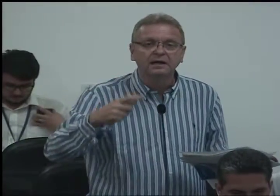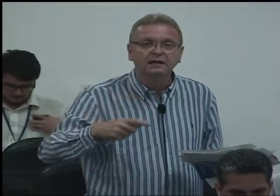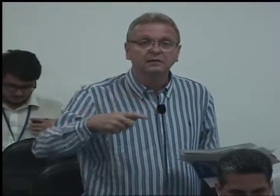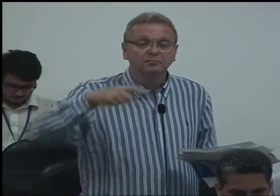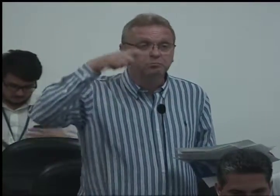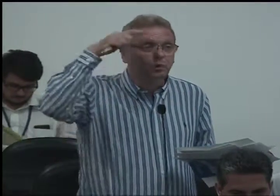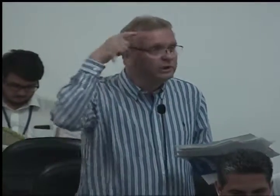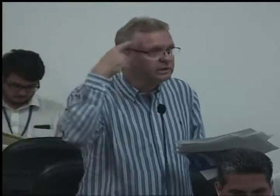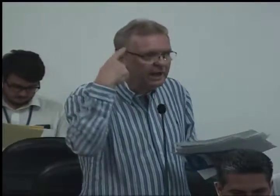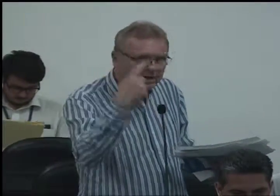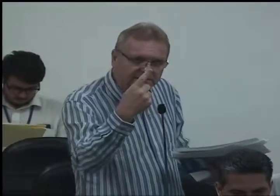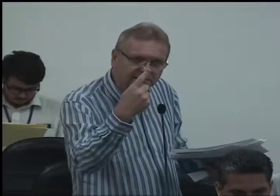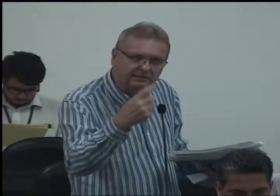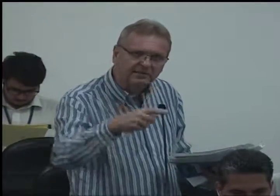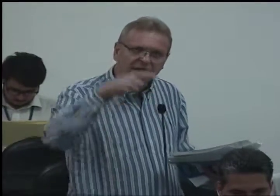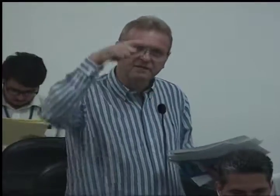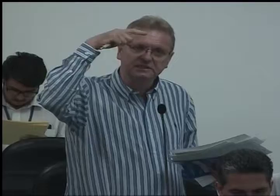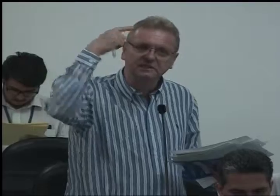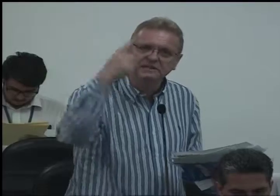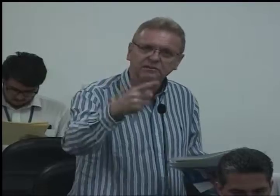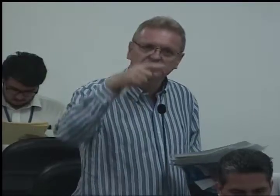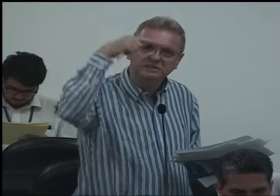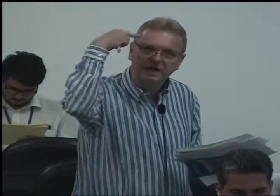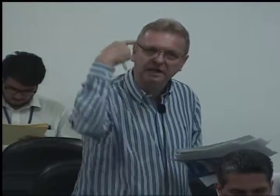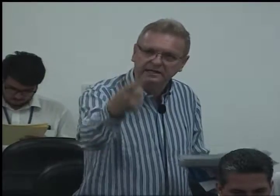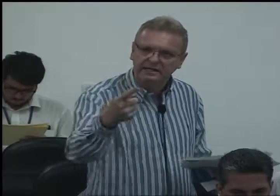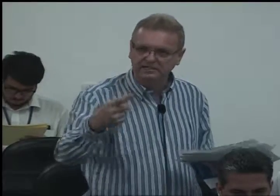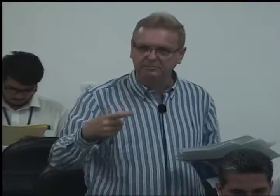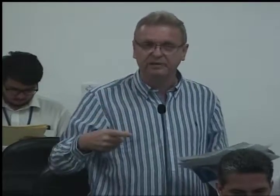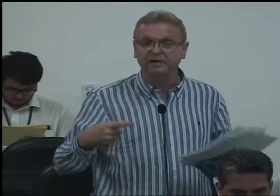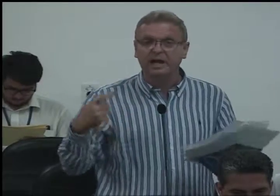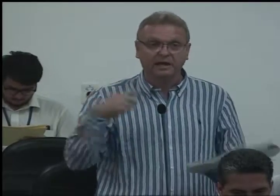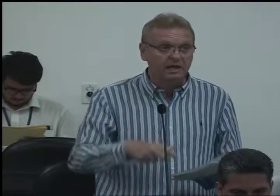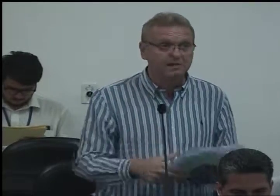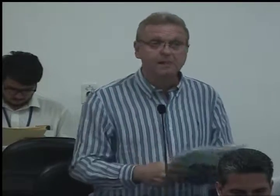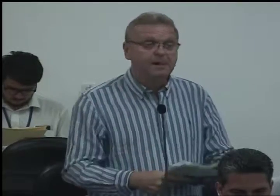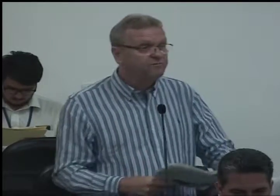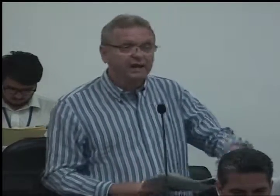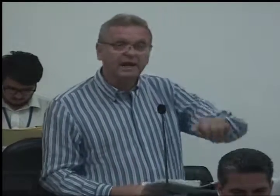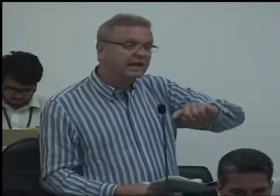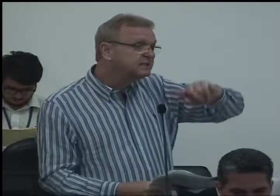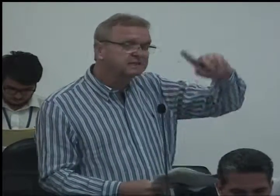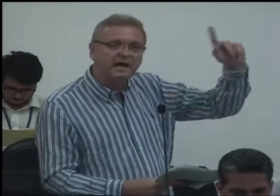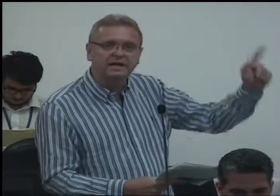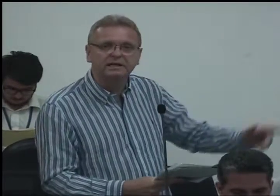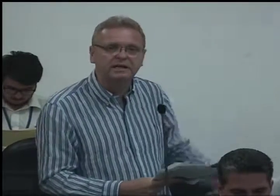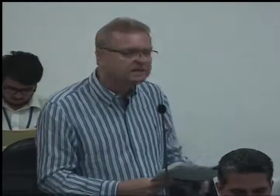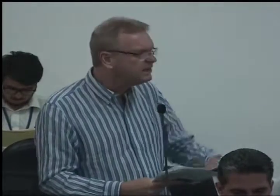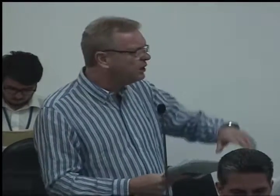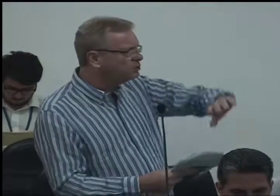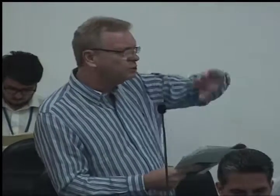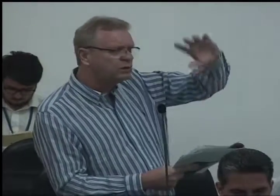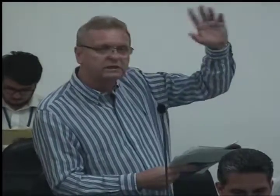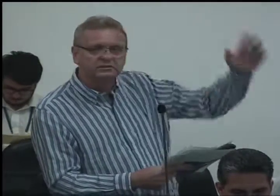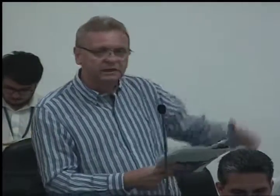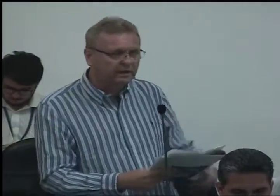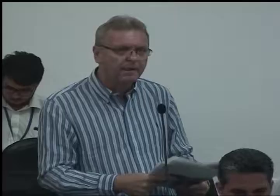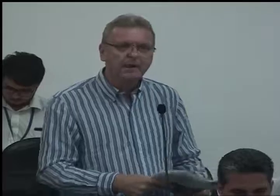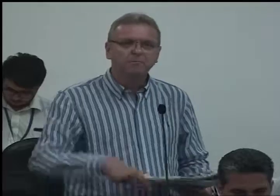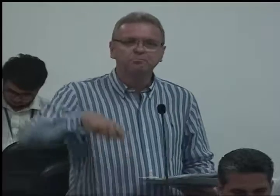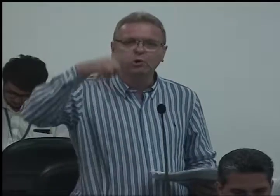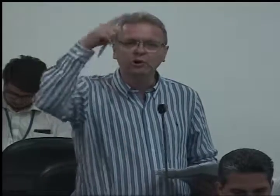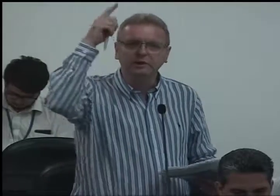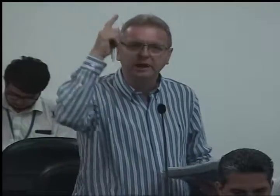esquerdista, burguês travestido de esquerdista. Porque vem aqui falar que é esquerdista, que eu sou disso,